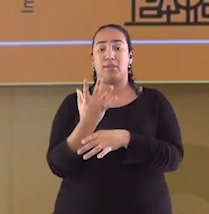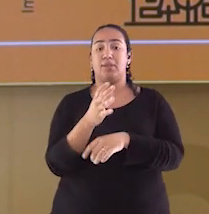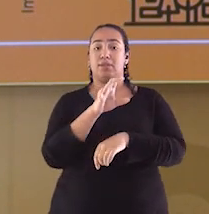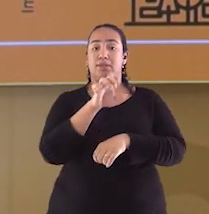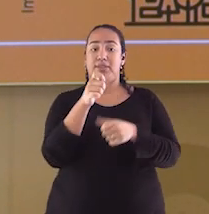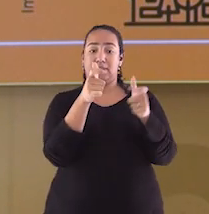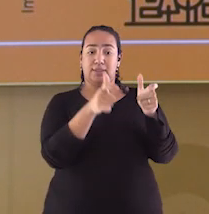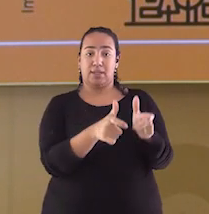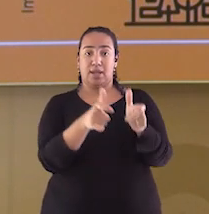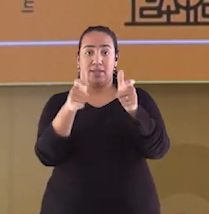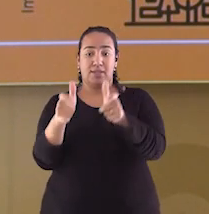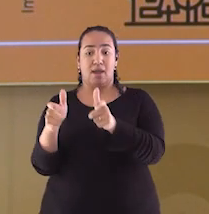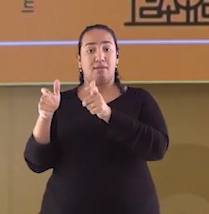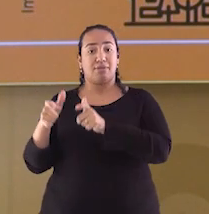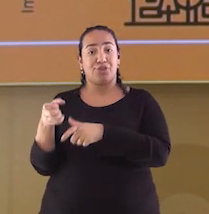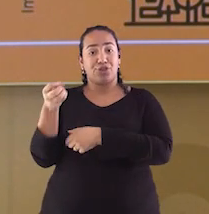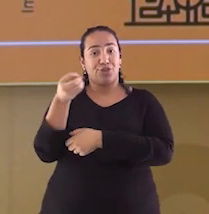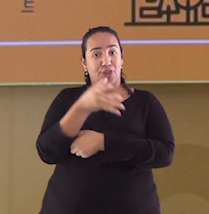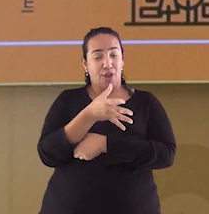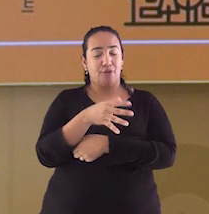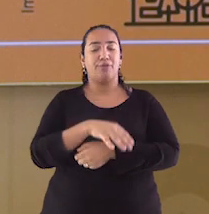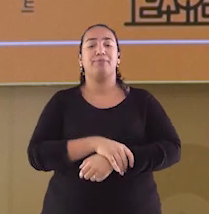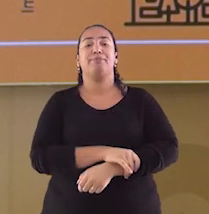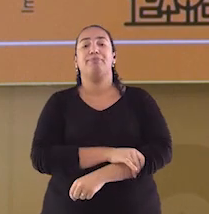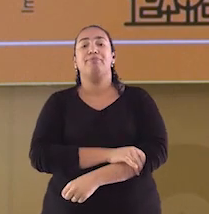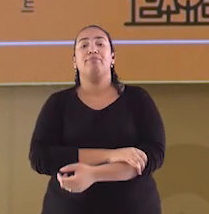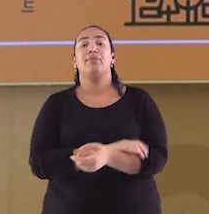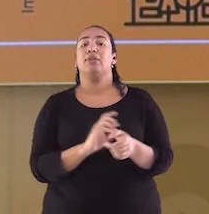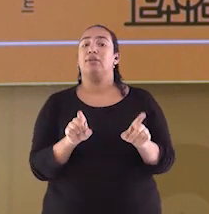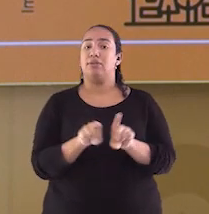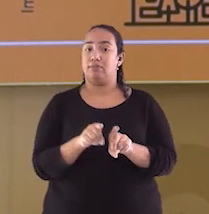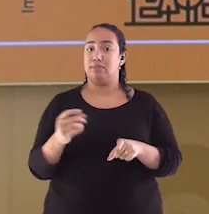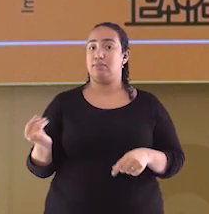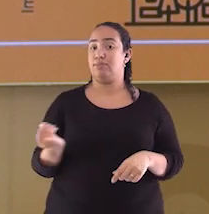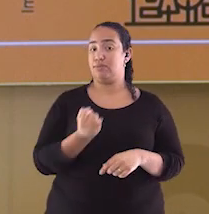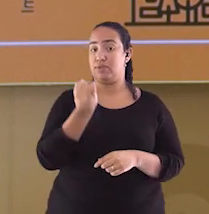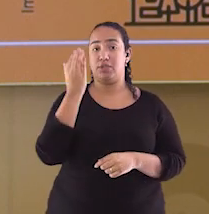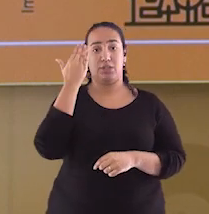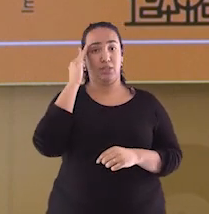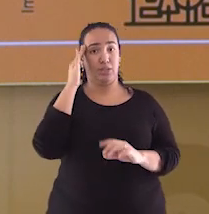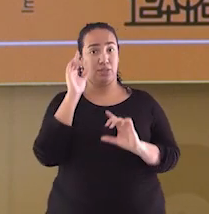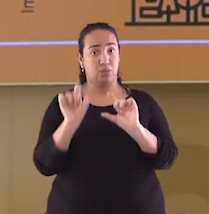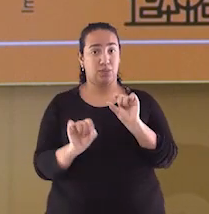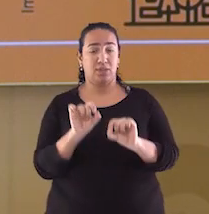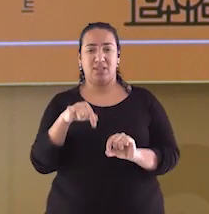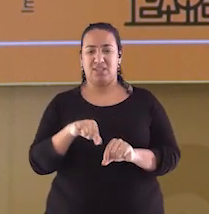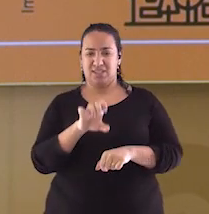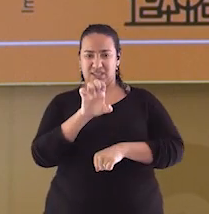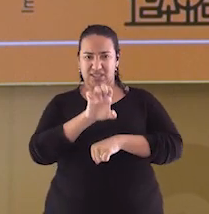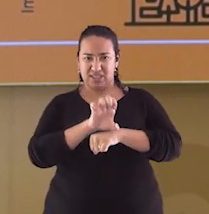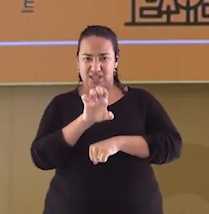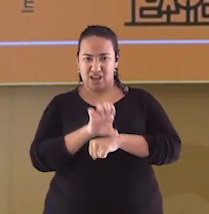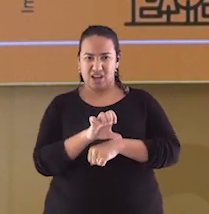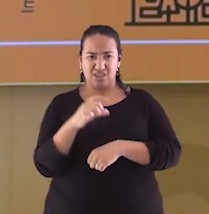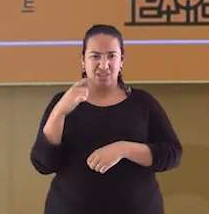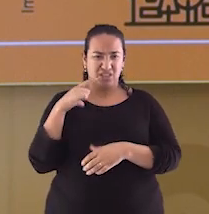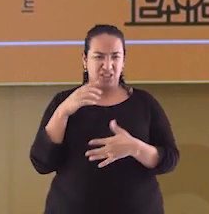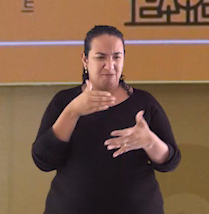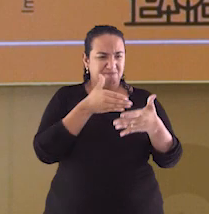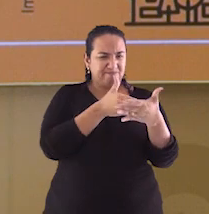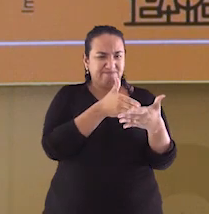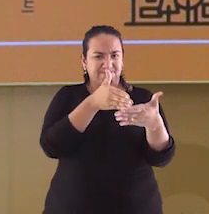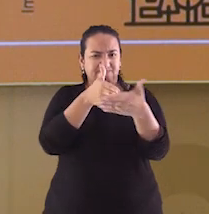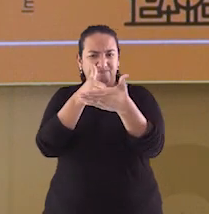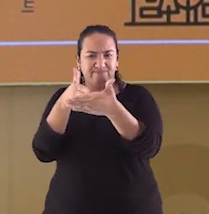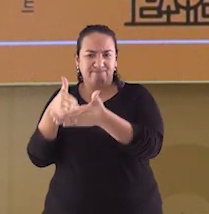fundando outras povoações. É importante entender que o nosso estado não tinha divisão de